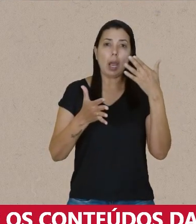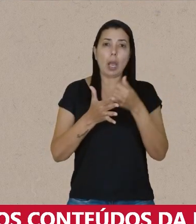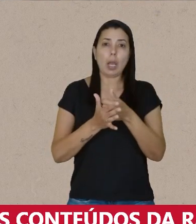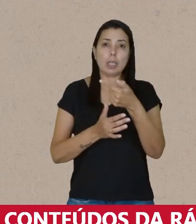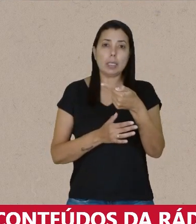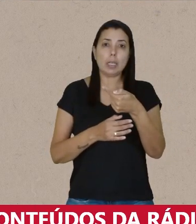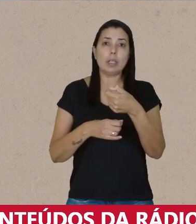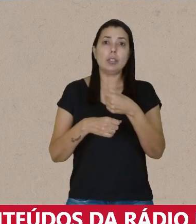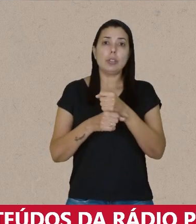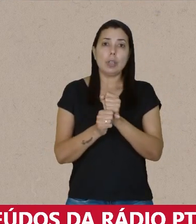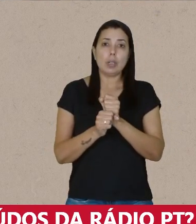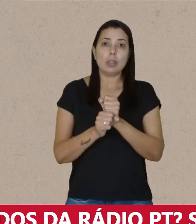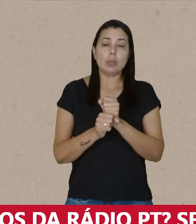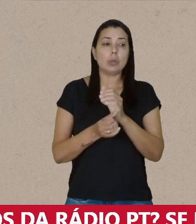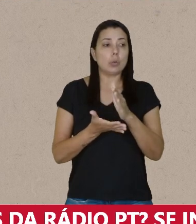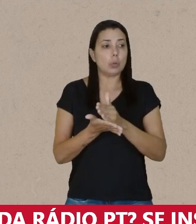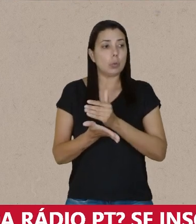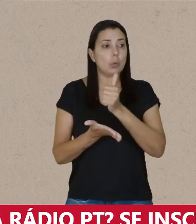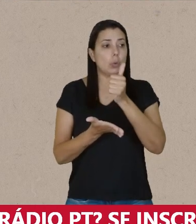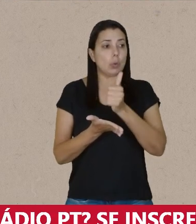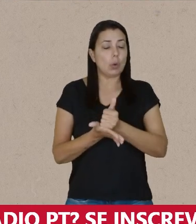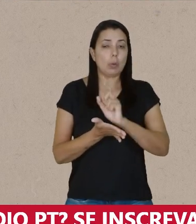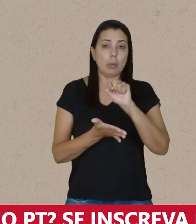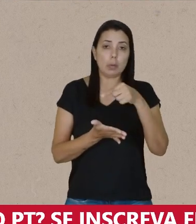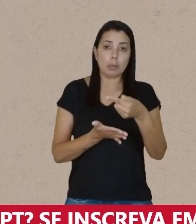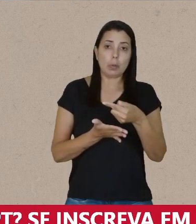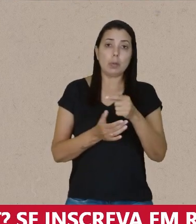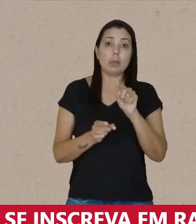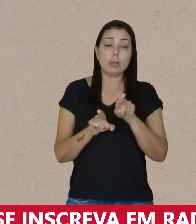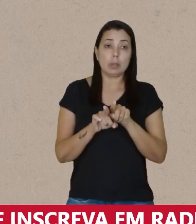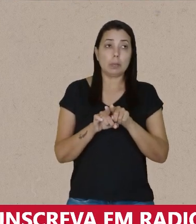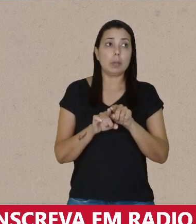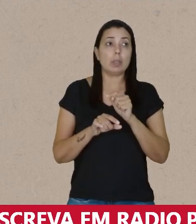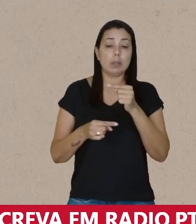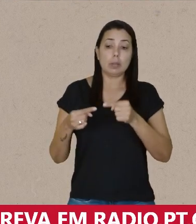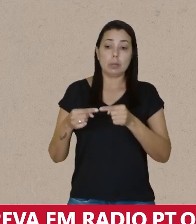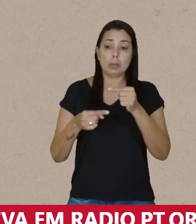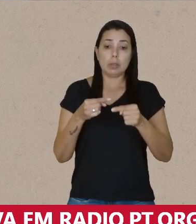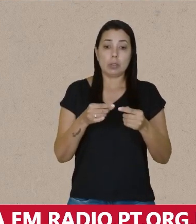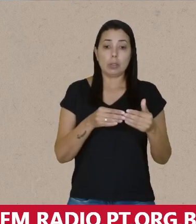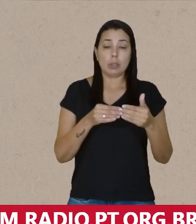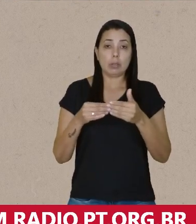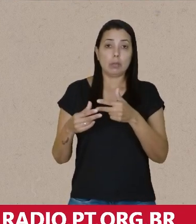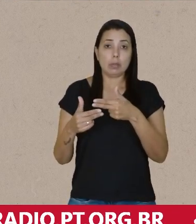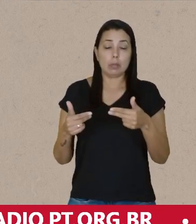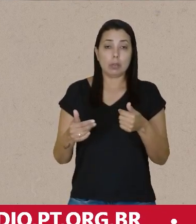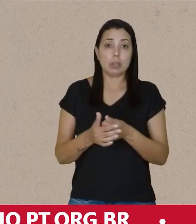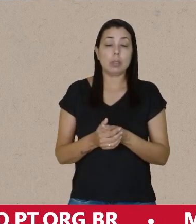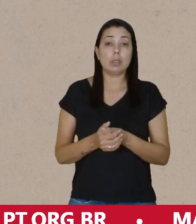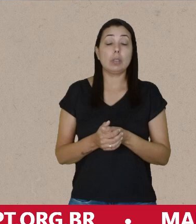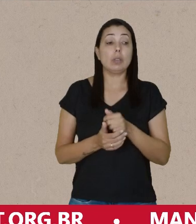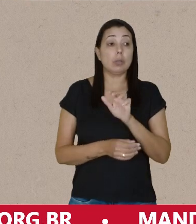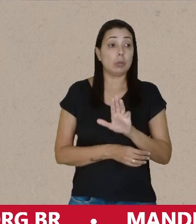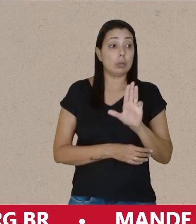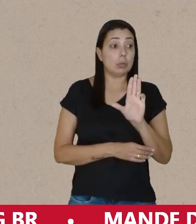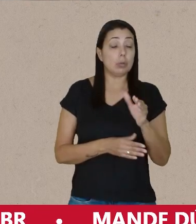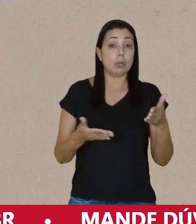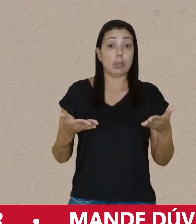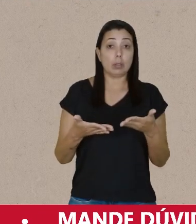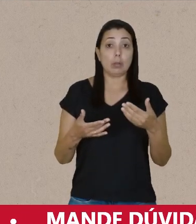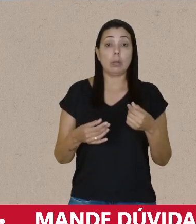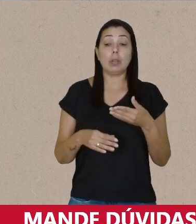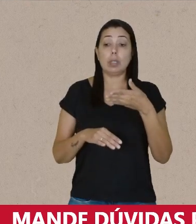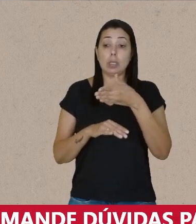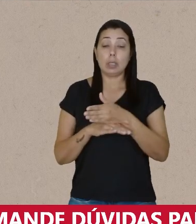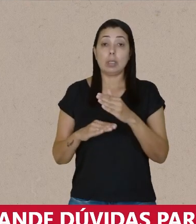nos defendendo do golpe, depois do processo sumário de exceção em política que levou à condenação e à prisão do Lula, agora anulado